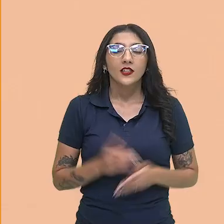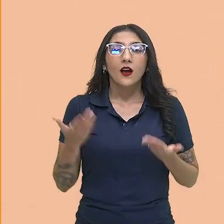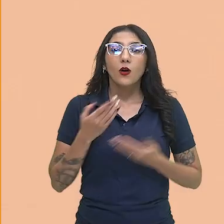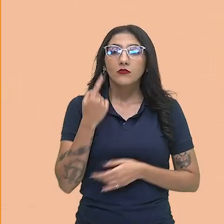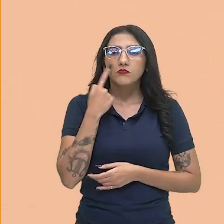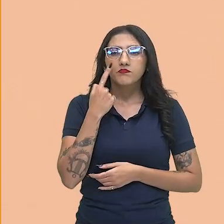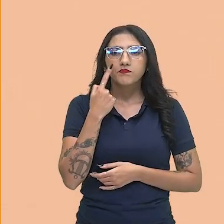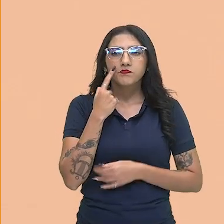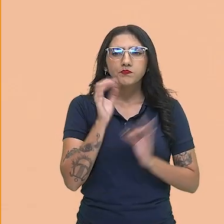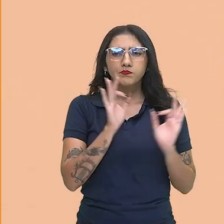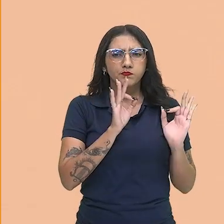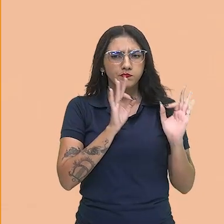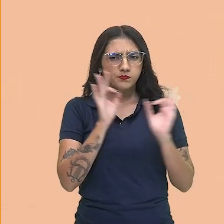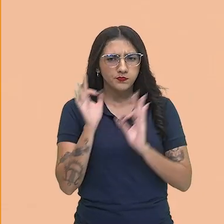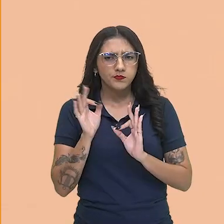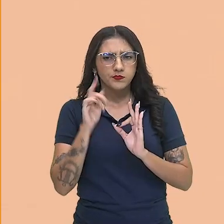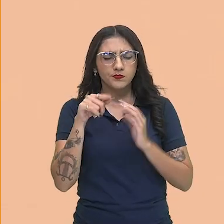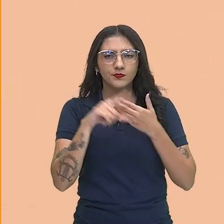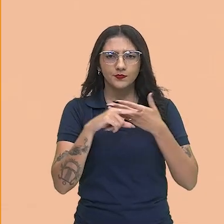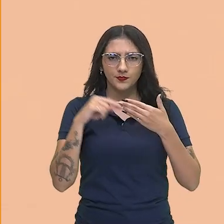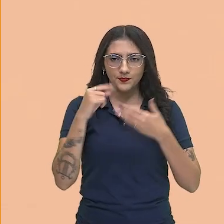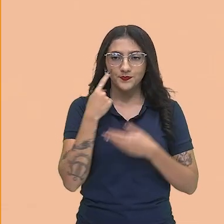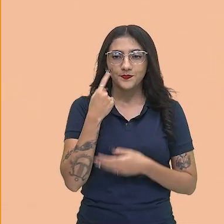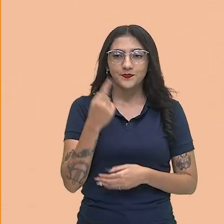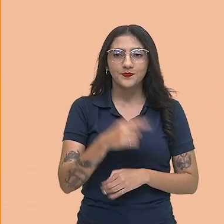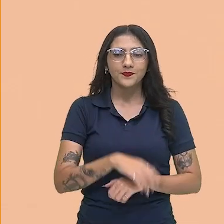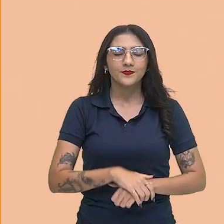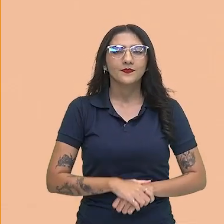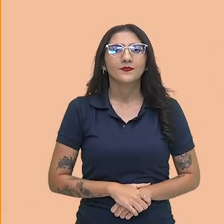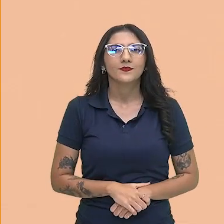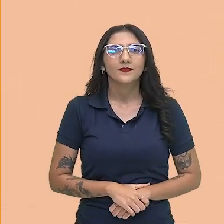VT aí sobre o Marx. Vamos lá?